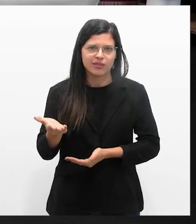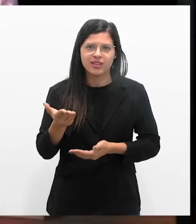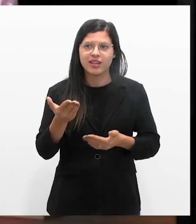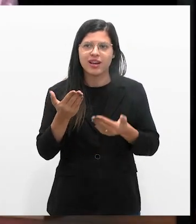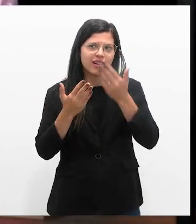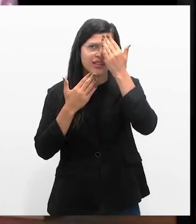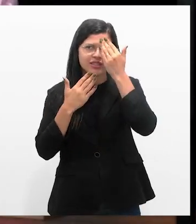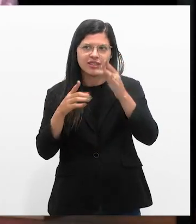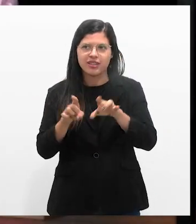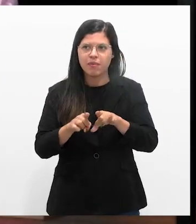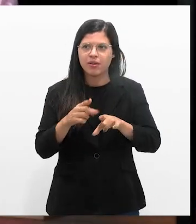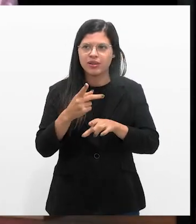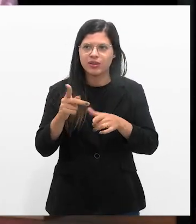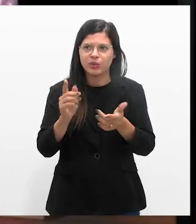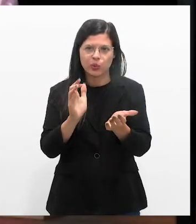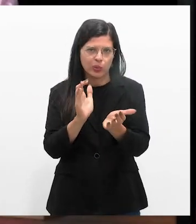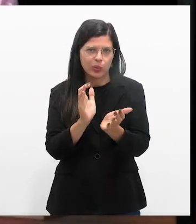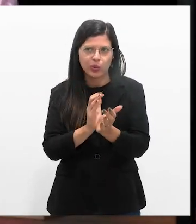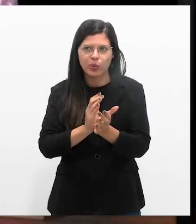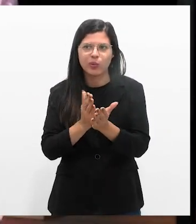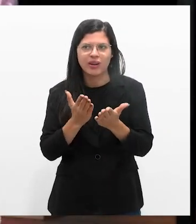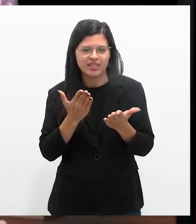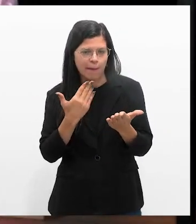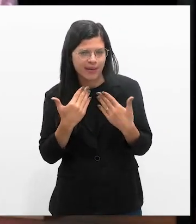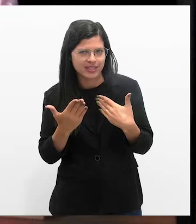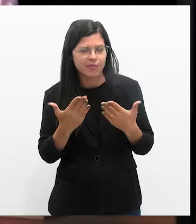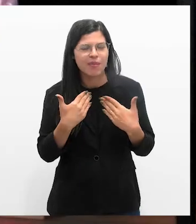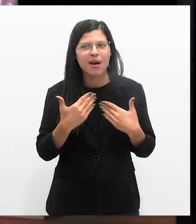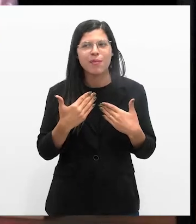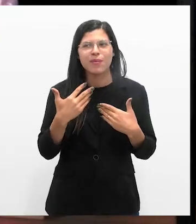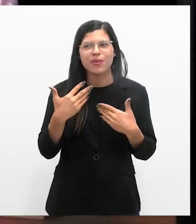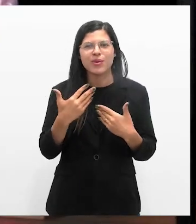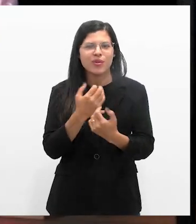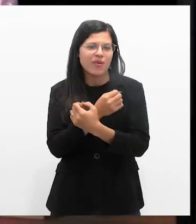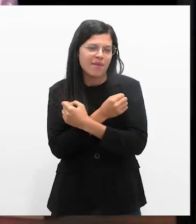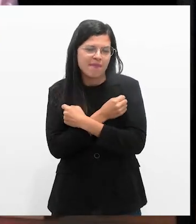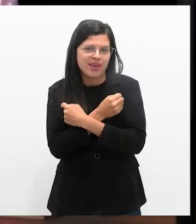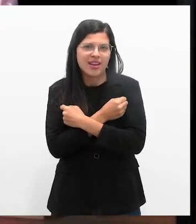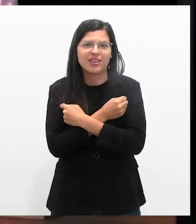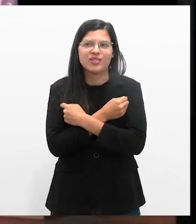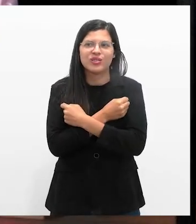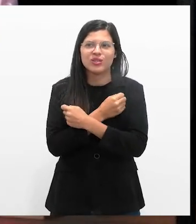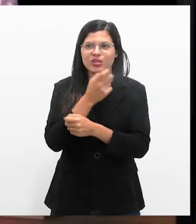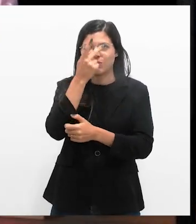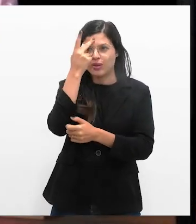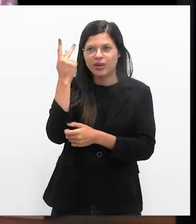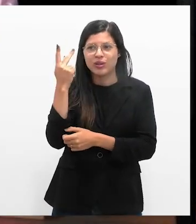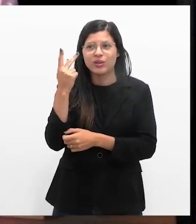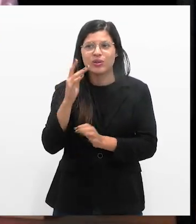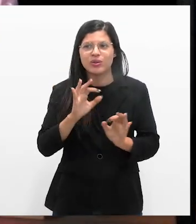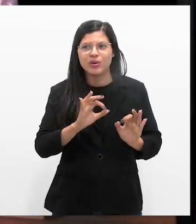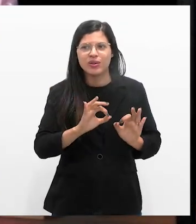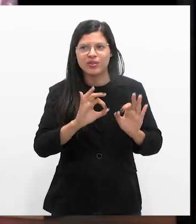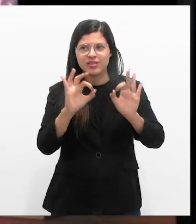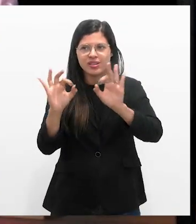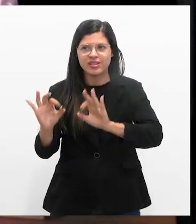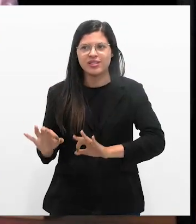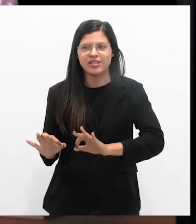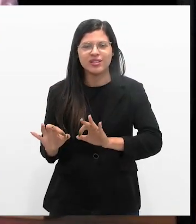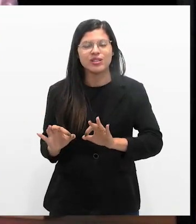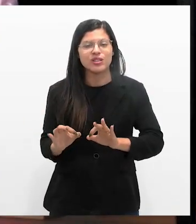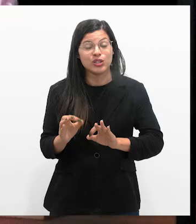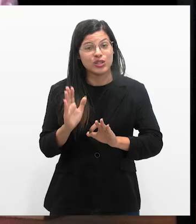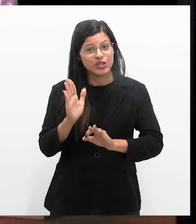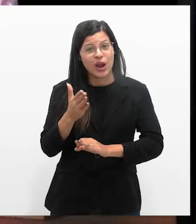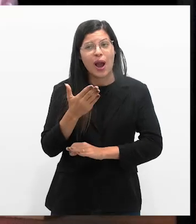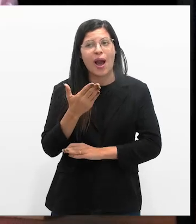Então, agradecer a você, agradecer a toda a sua equipe por esse bate-papo e deixar um forte abraço para aqueles que nos ouvem